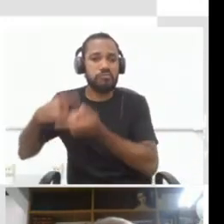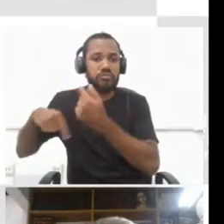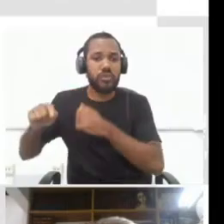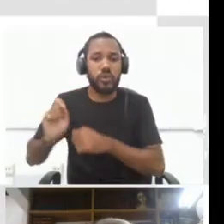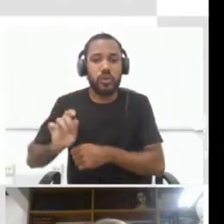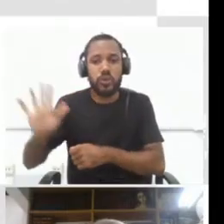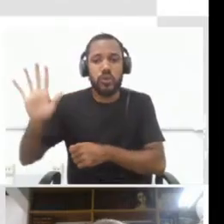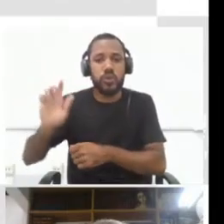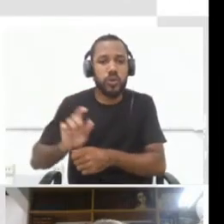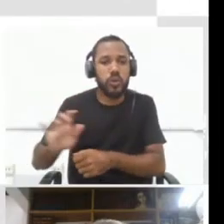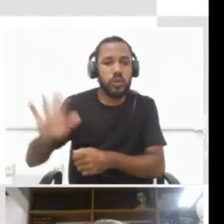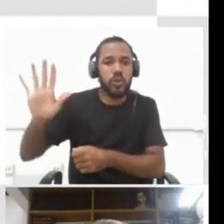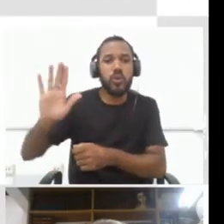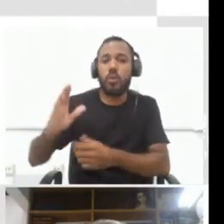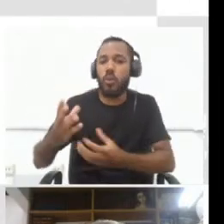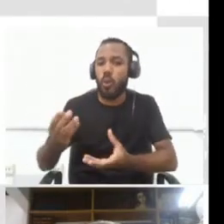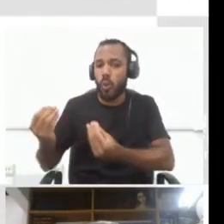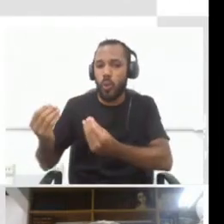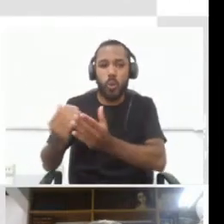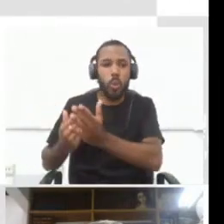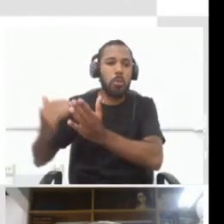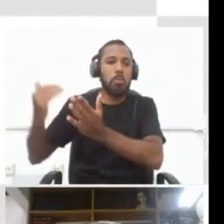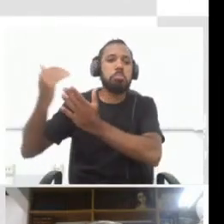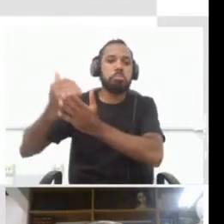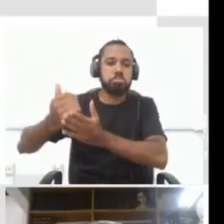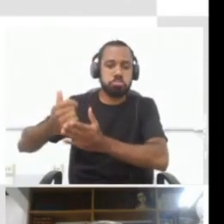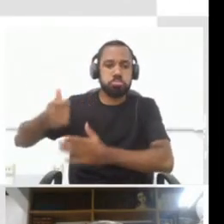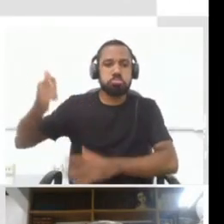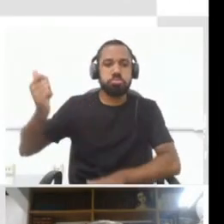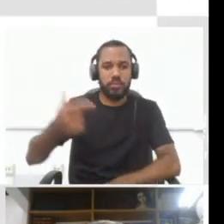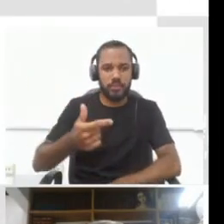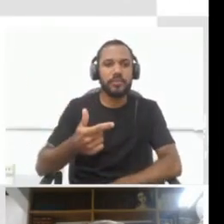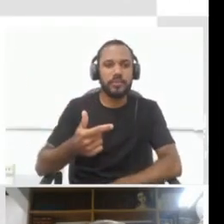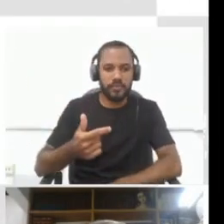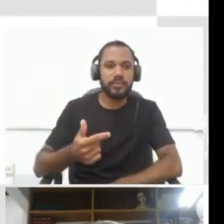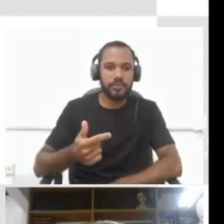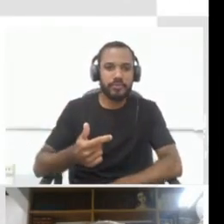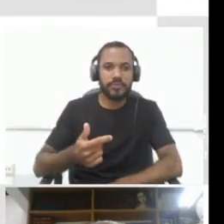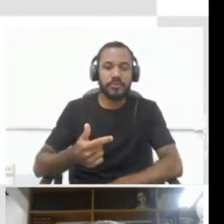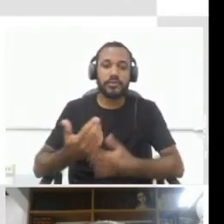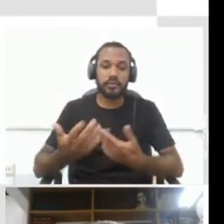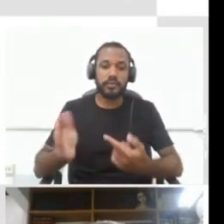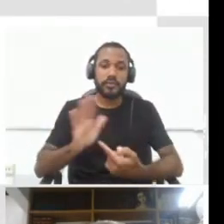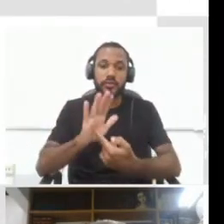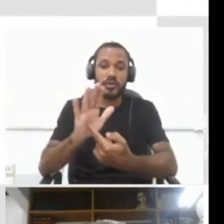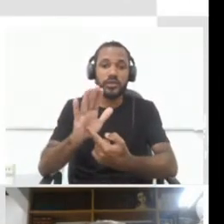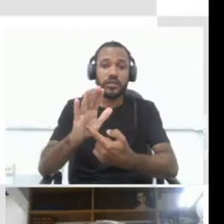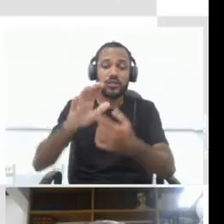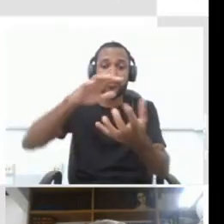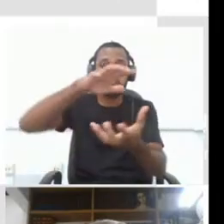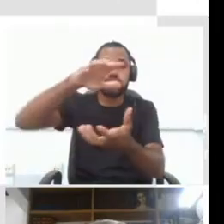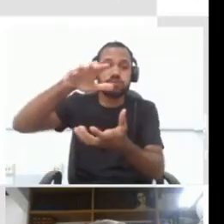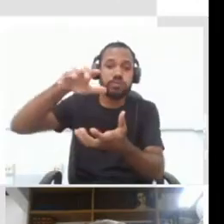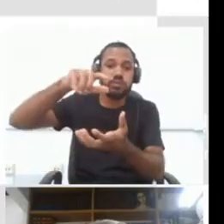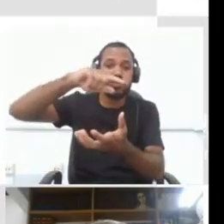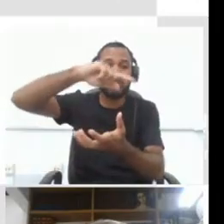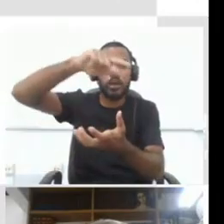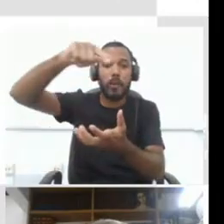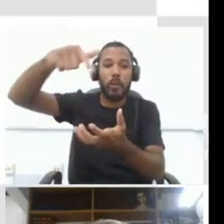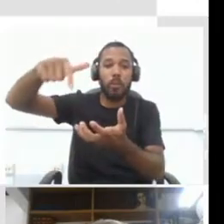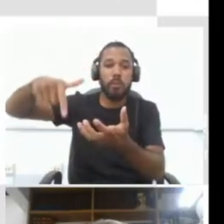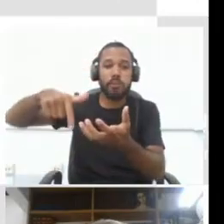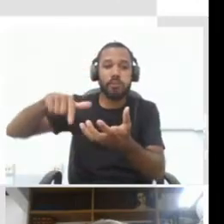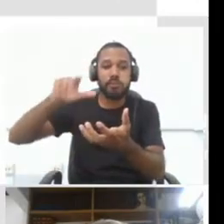nessas emissões de gases de efeito estufa. Aceleração das concentrações atmosféricas, isso é muito fácil entender,